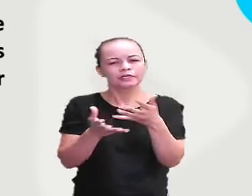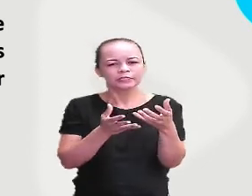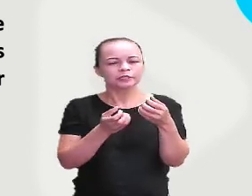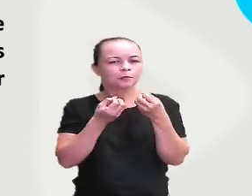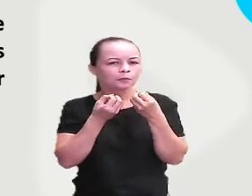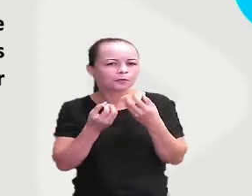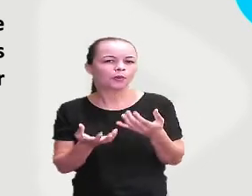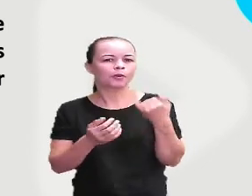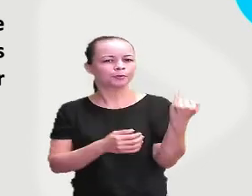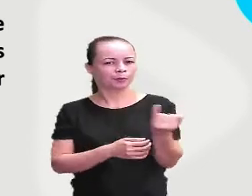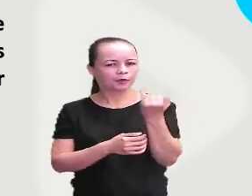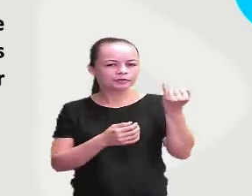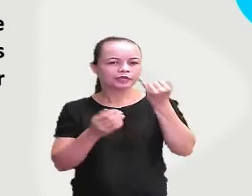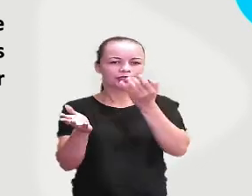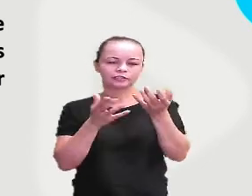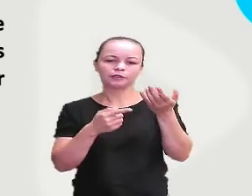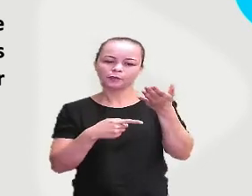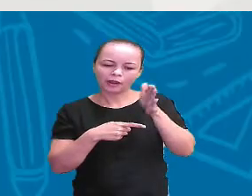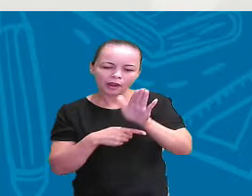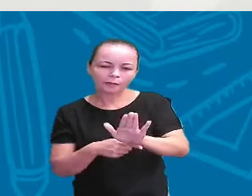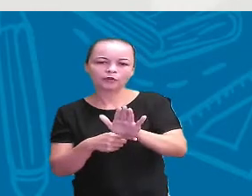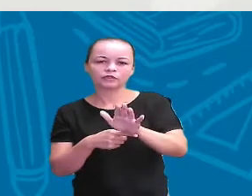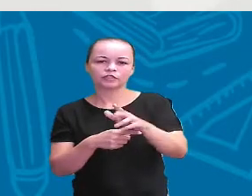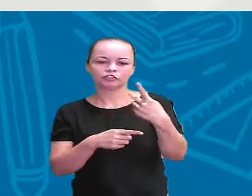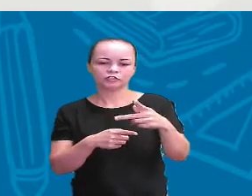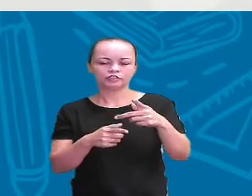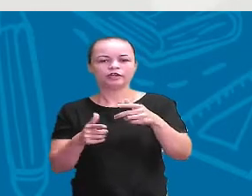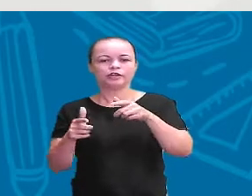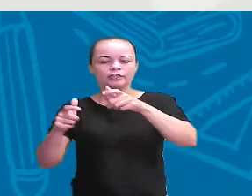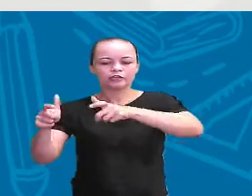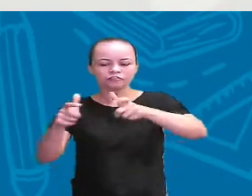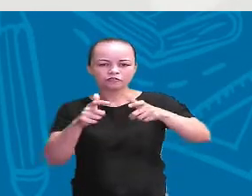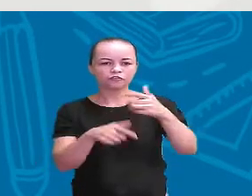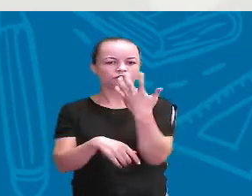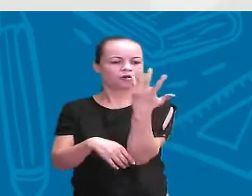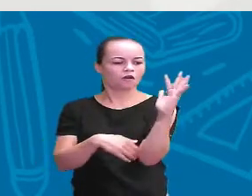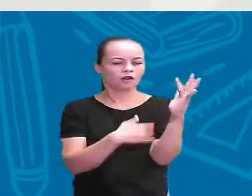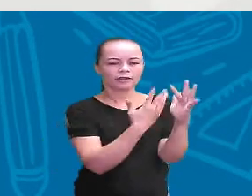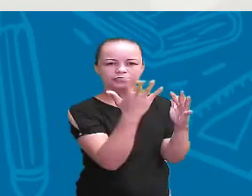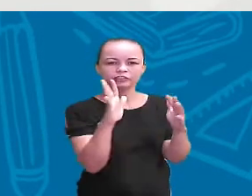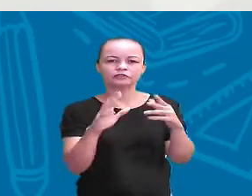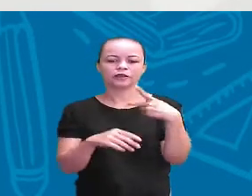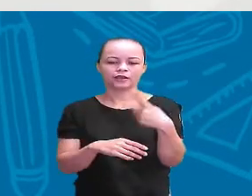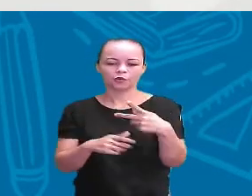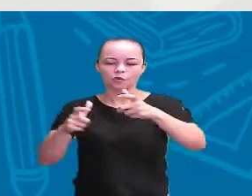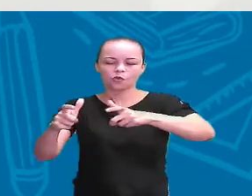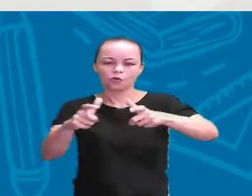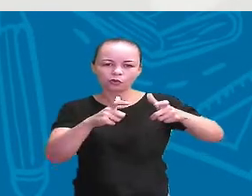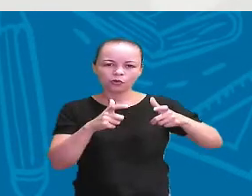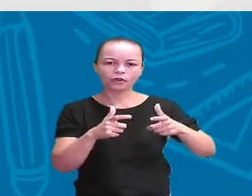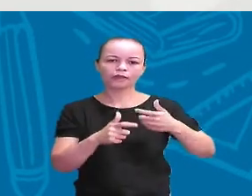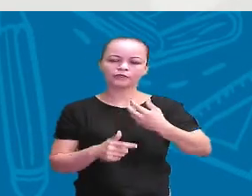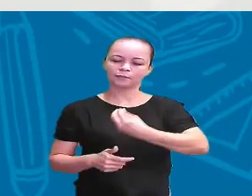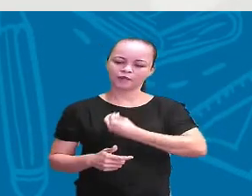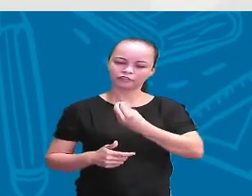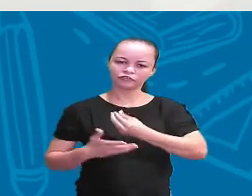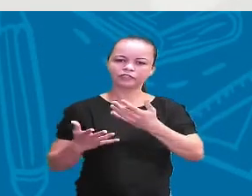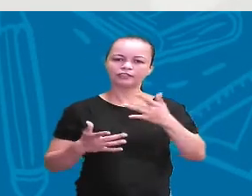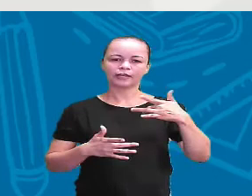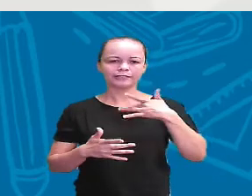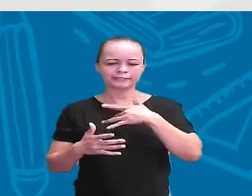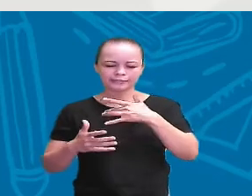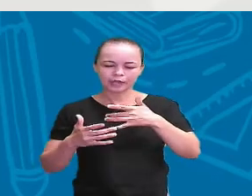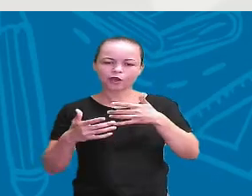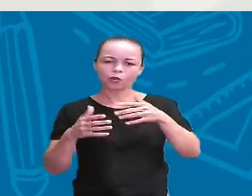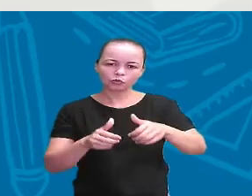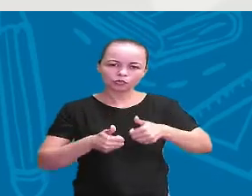preservar as nossas florestas, para reflorestar aquele certo lugar e dar mais vida e trazer mais saúde